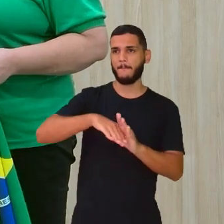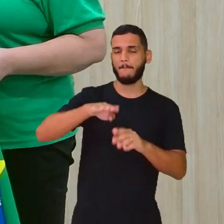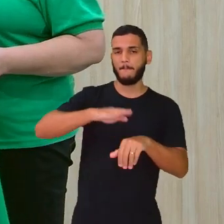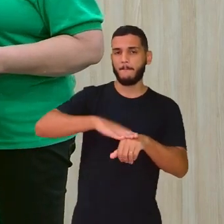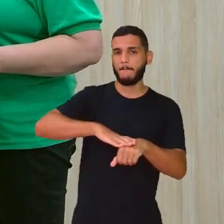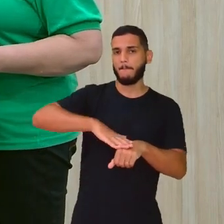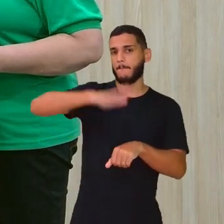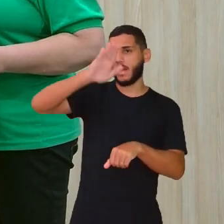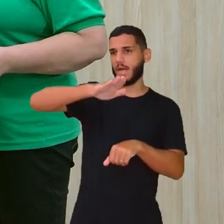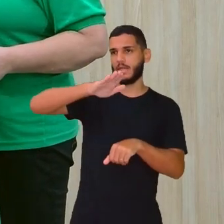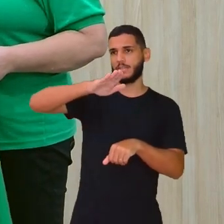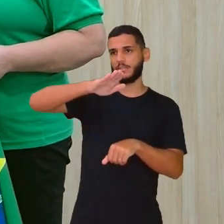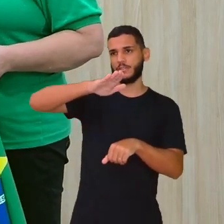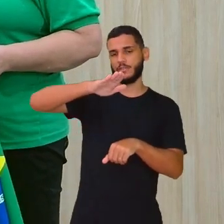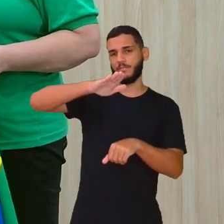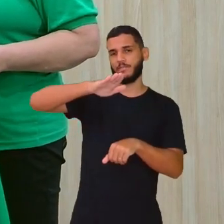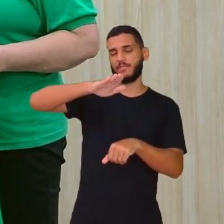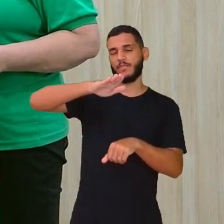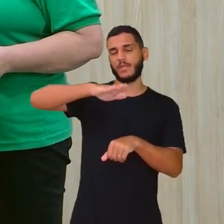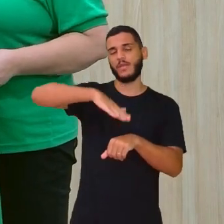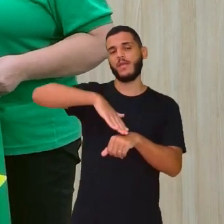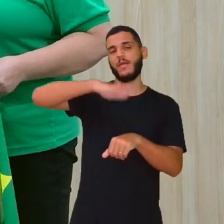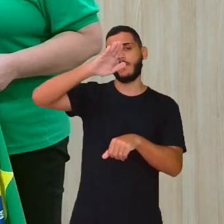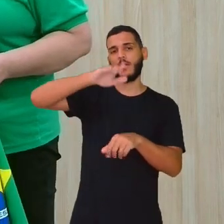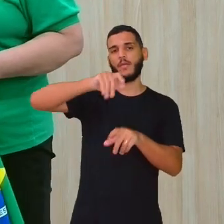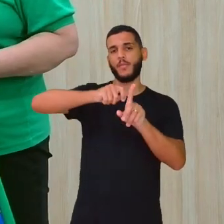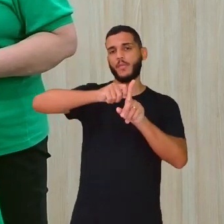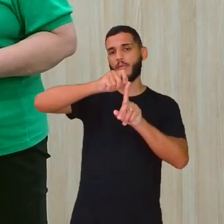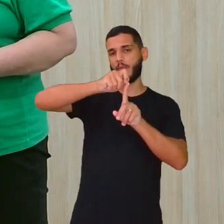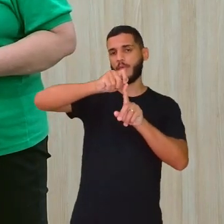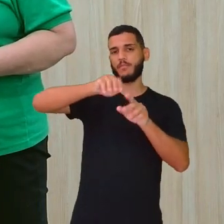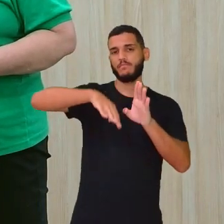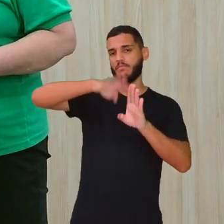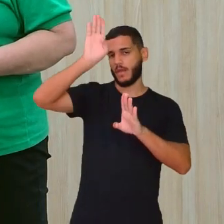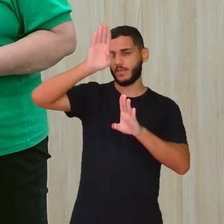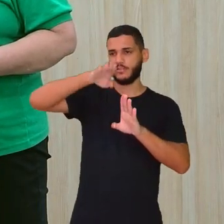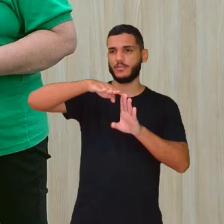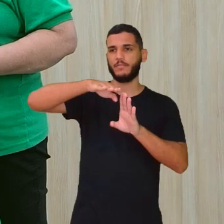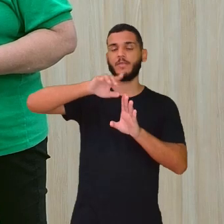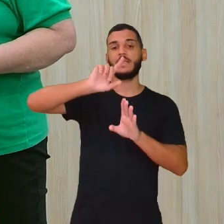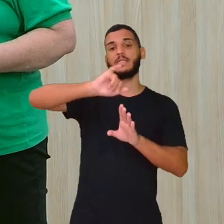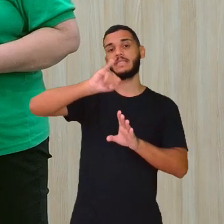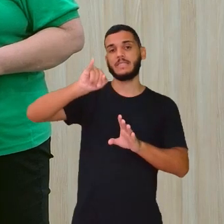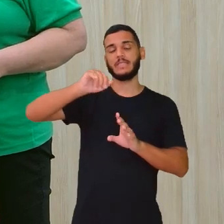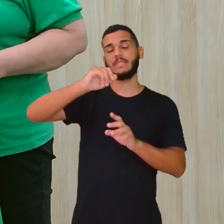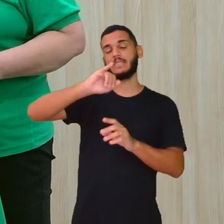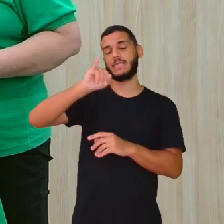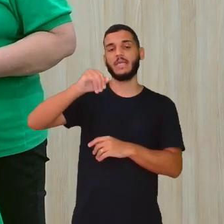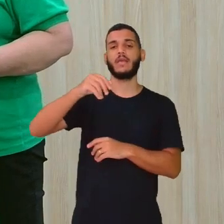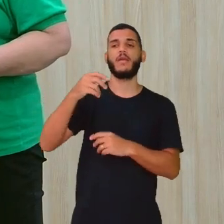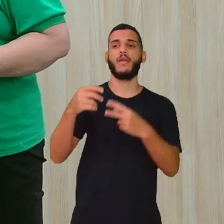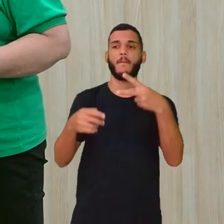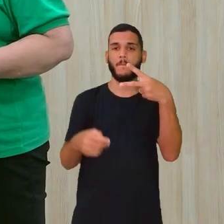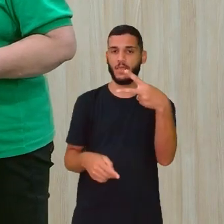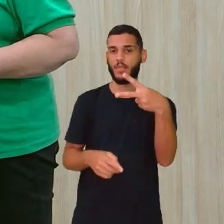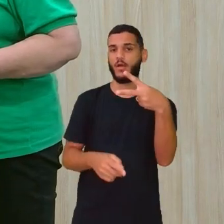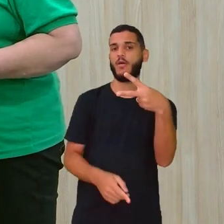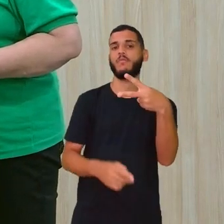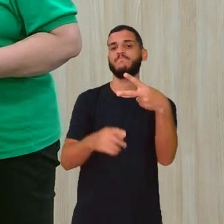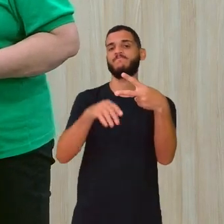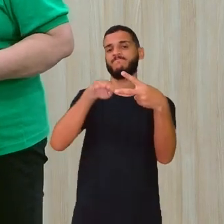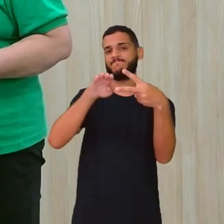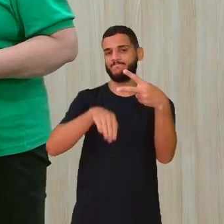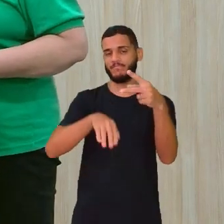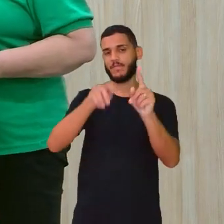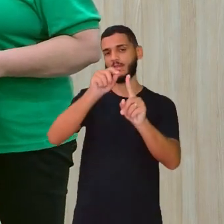que acontece aqui, ó, temperatura mais alta. Menor, olha aí a questão aí do sinal de menor, menor